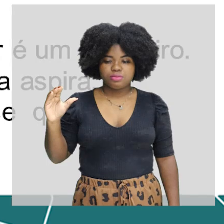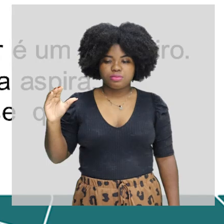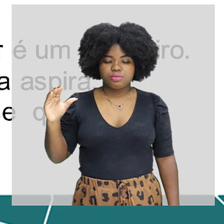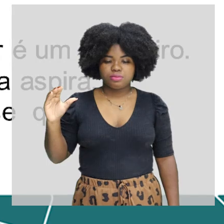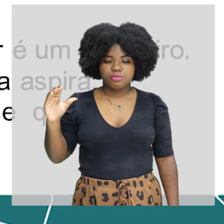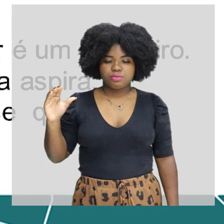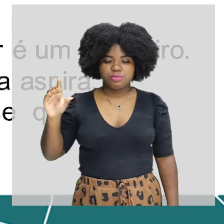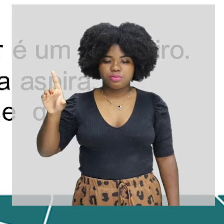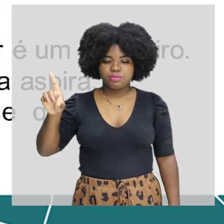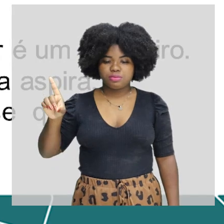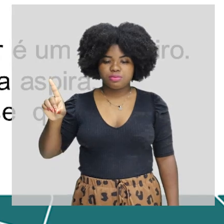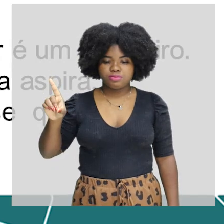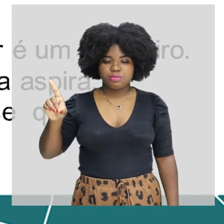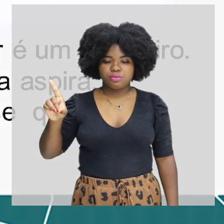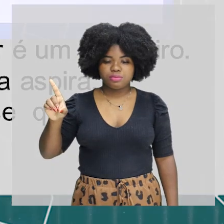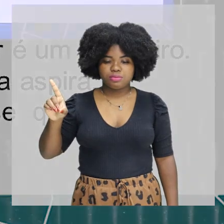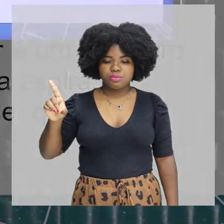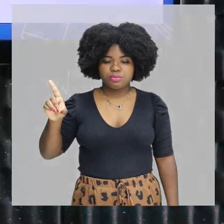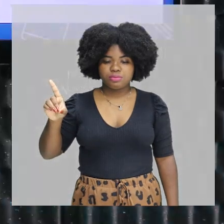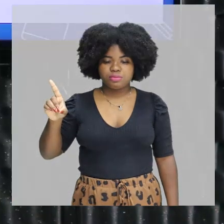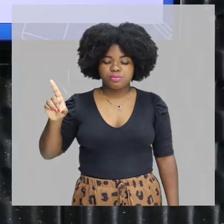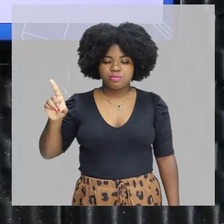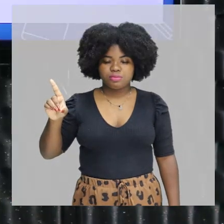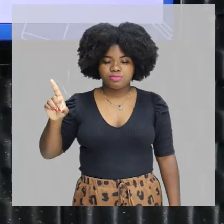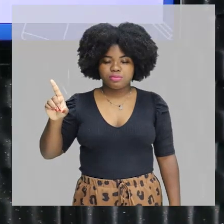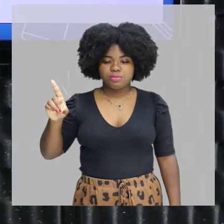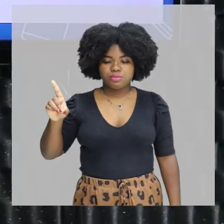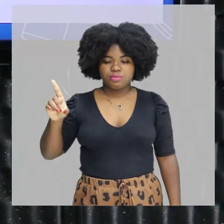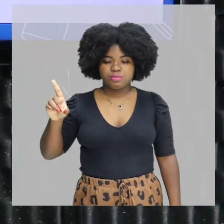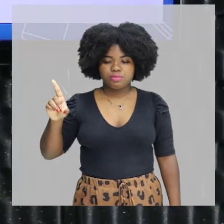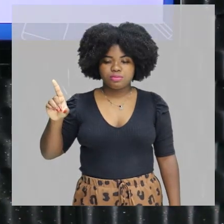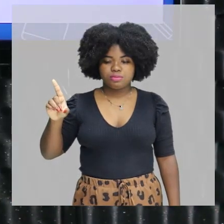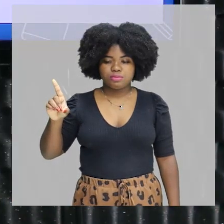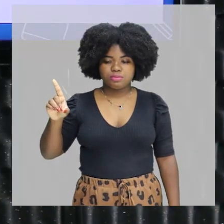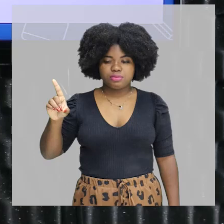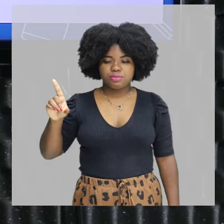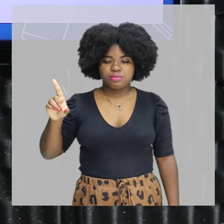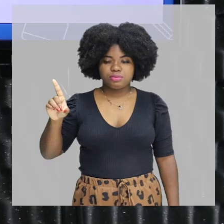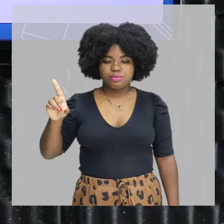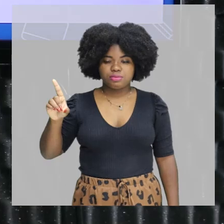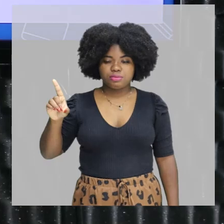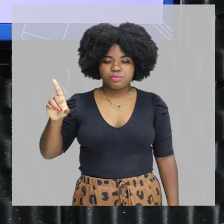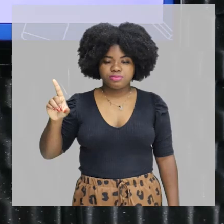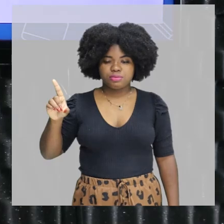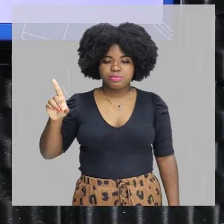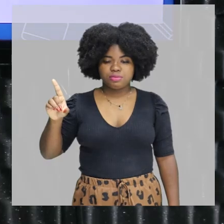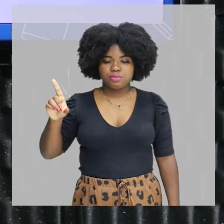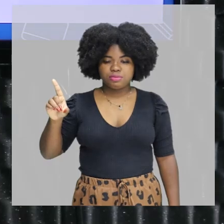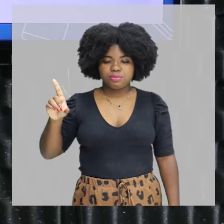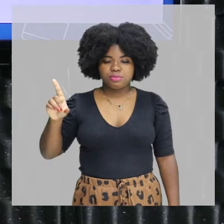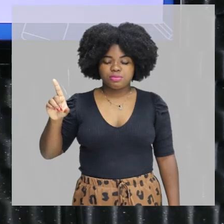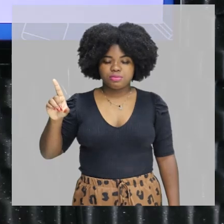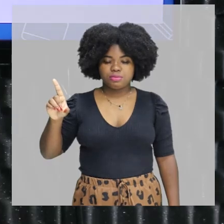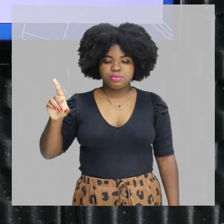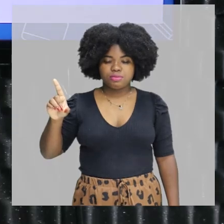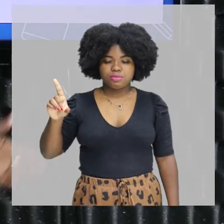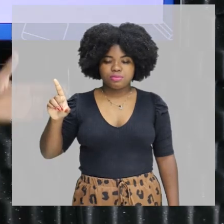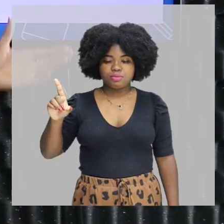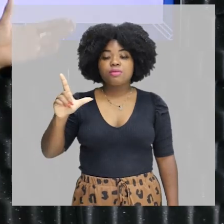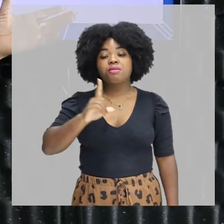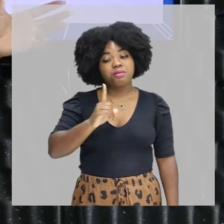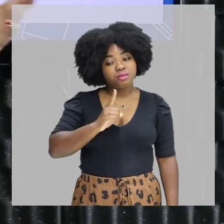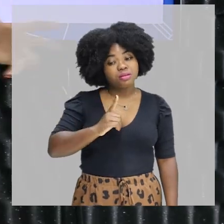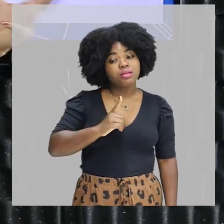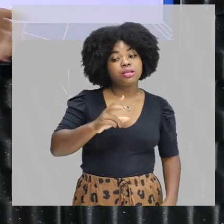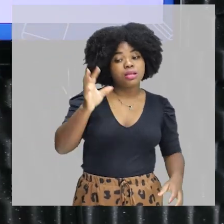sociedade brasileira, letra D, quer a paz, anseia por ela e a ela aspira. Aqui você tem o